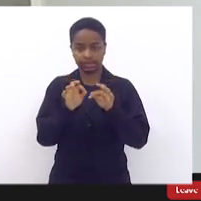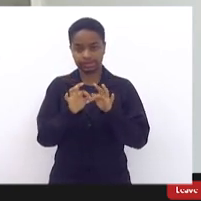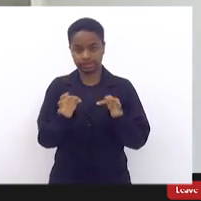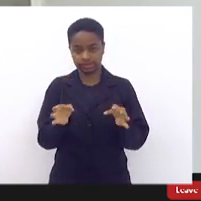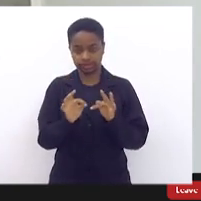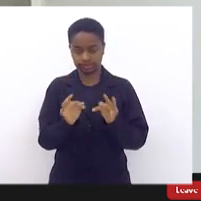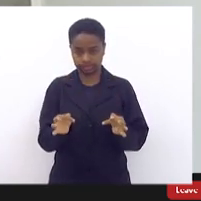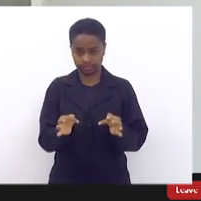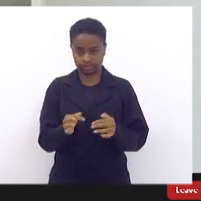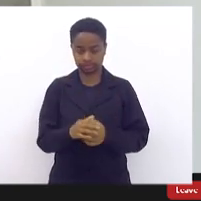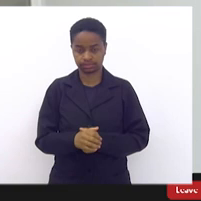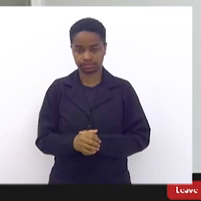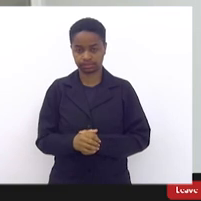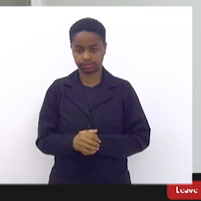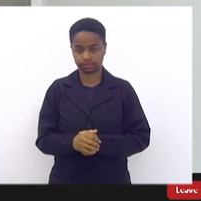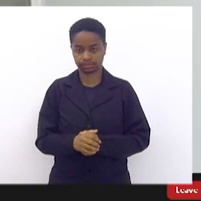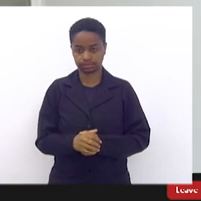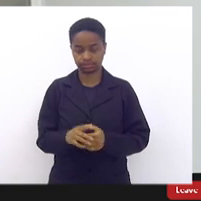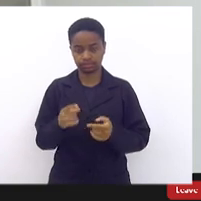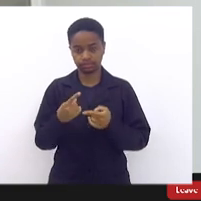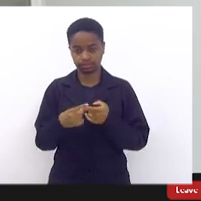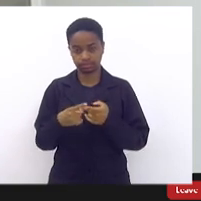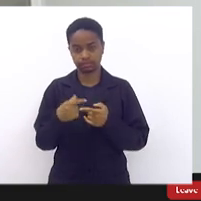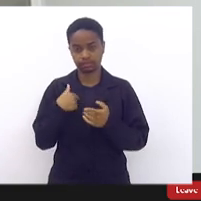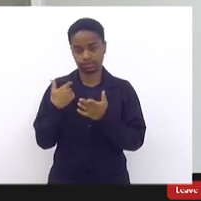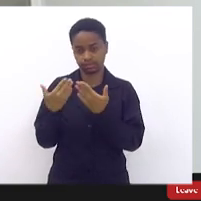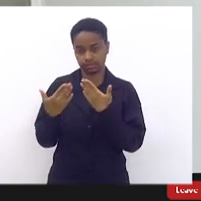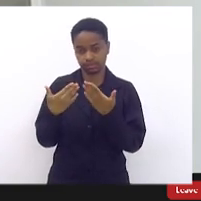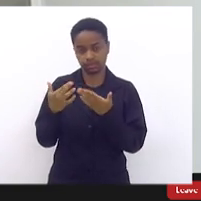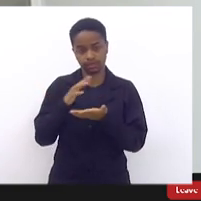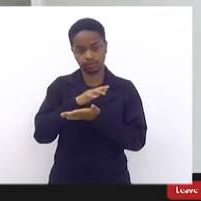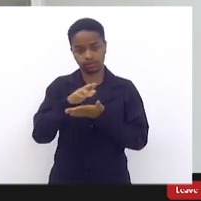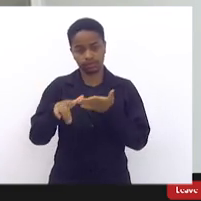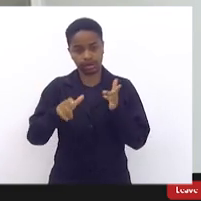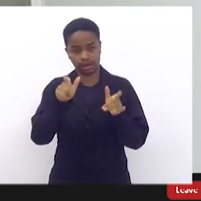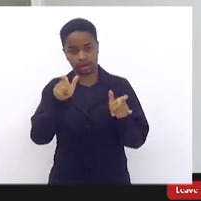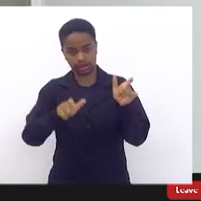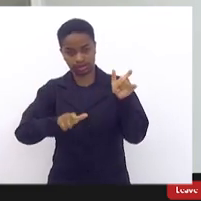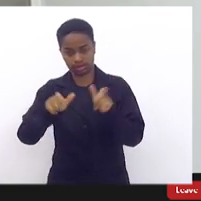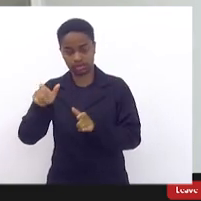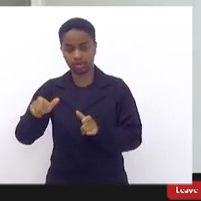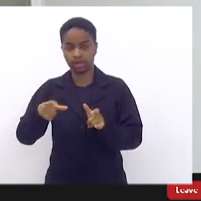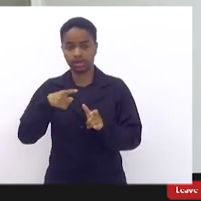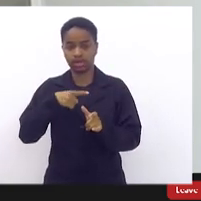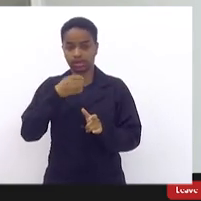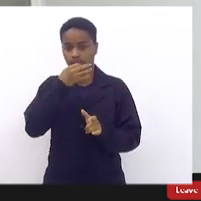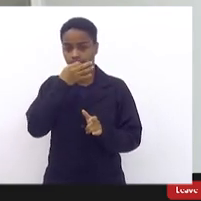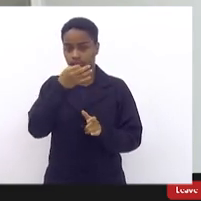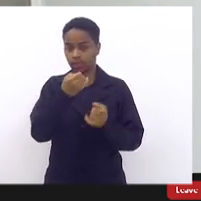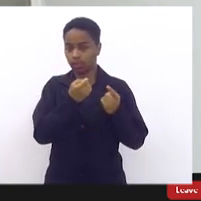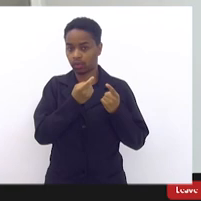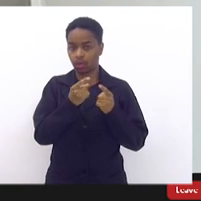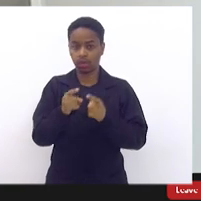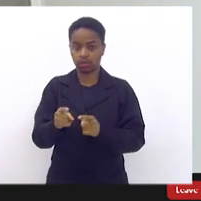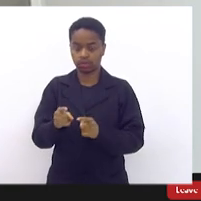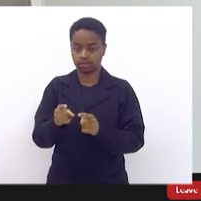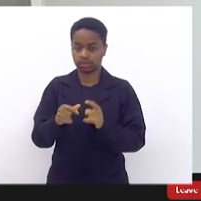mesmo. Eu dialoguei muito com muitas autoras que têm uma posição contra a